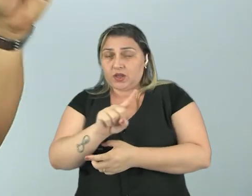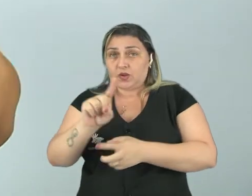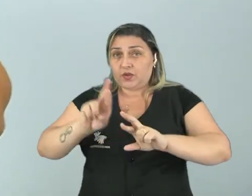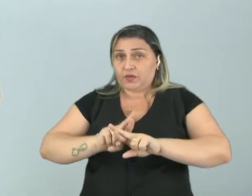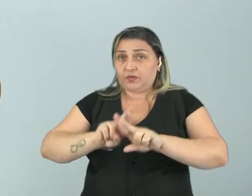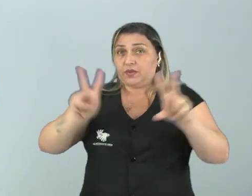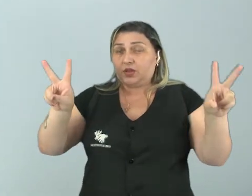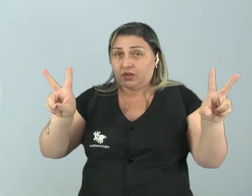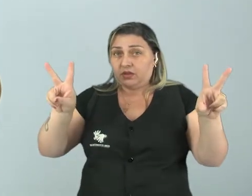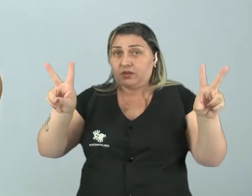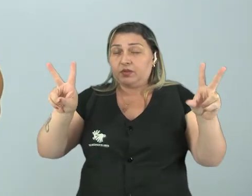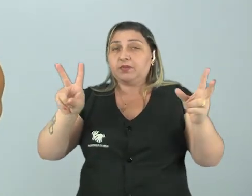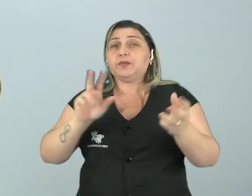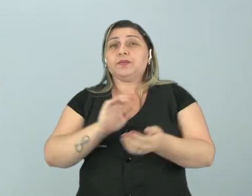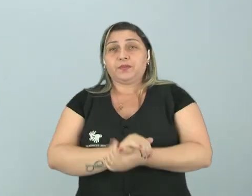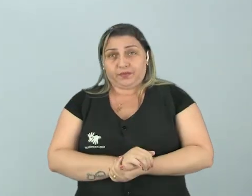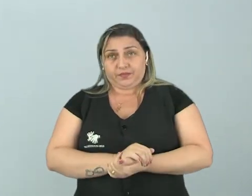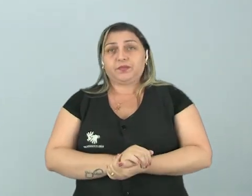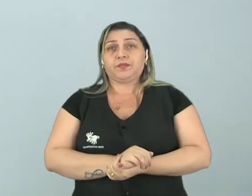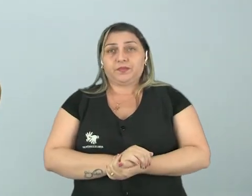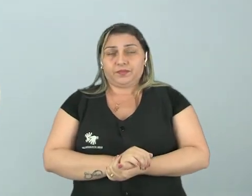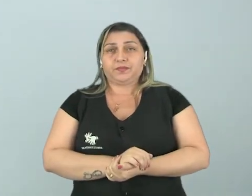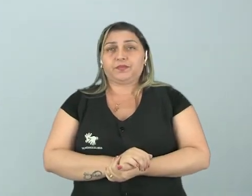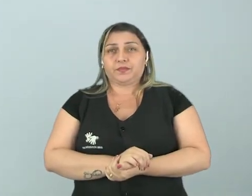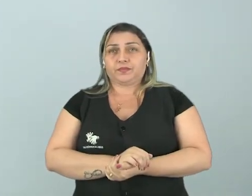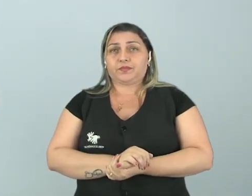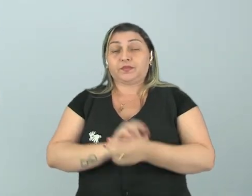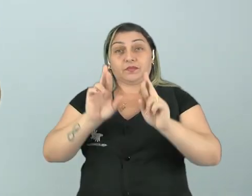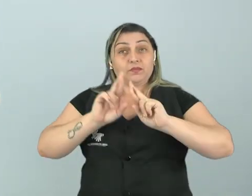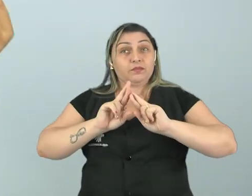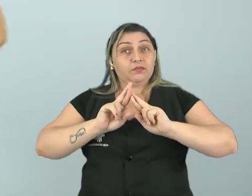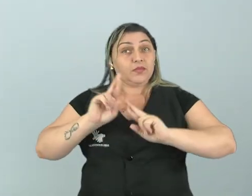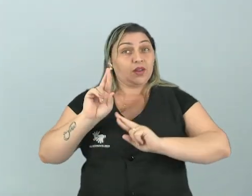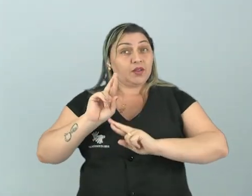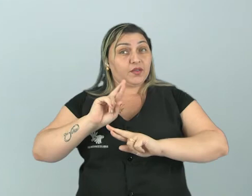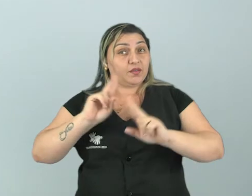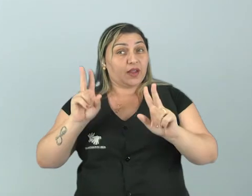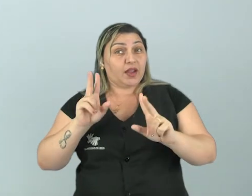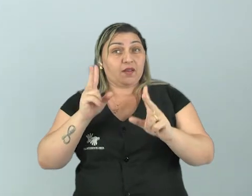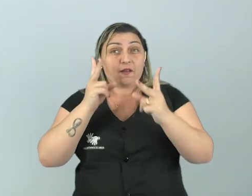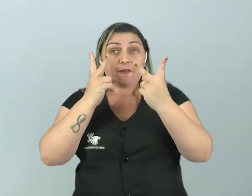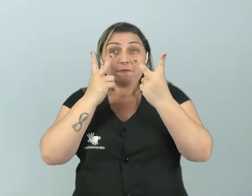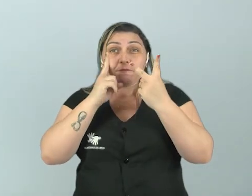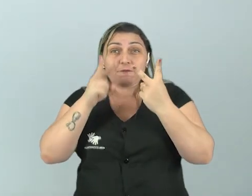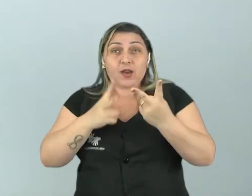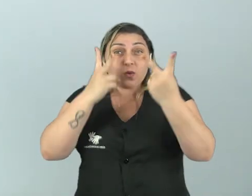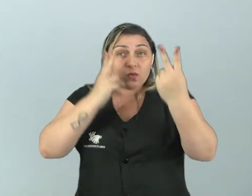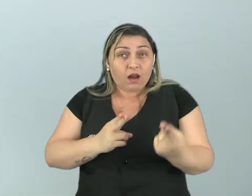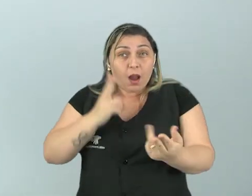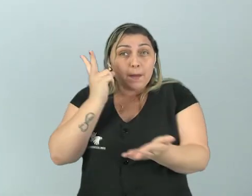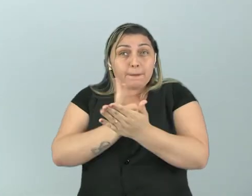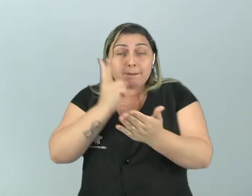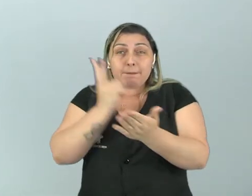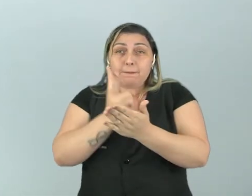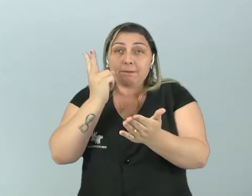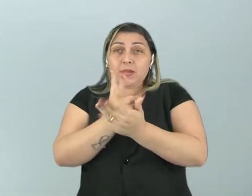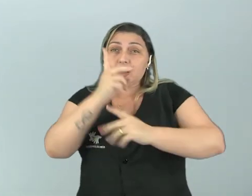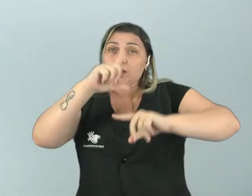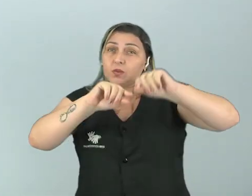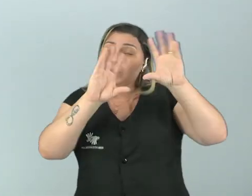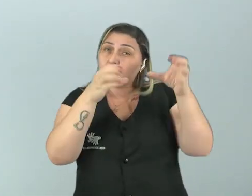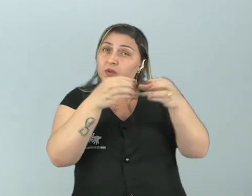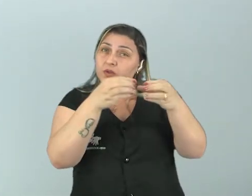algumas constelações, em outros lugares, outras constelações. Dificilmente vai ser vista a mesma constelação de onde você